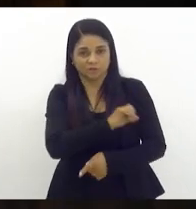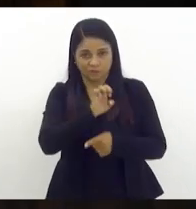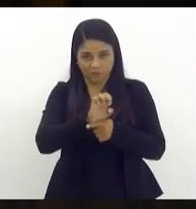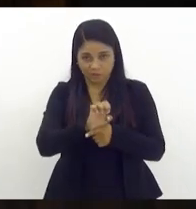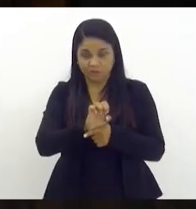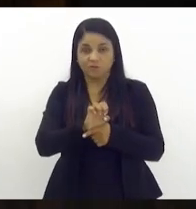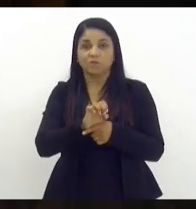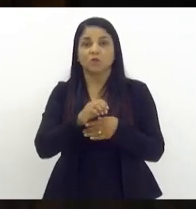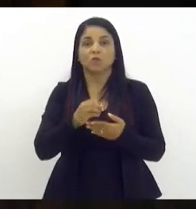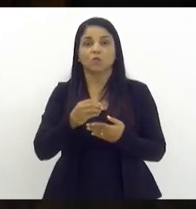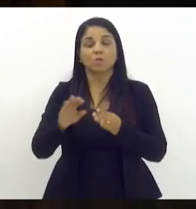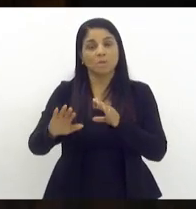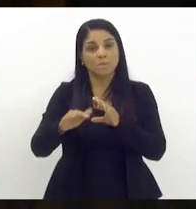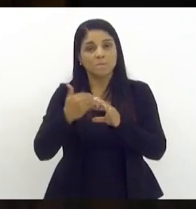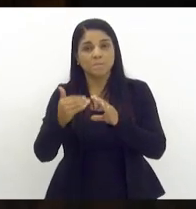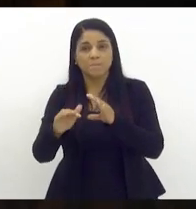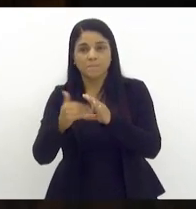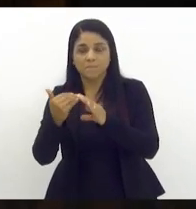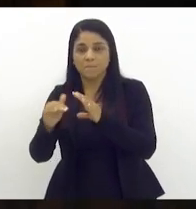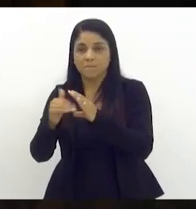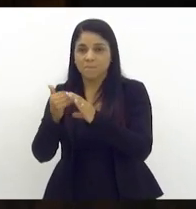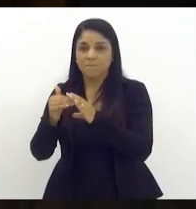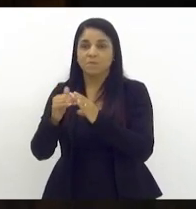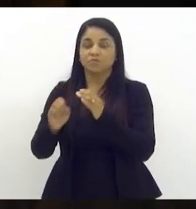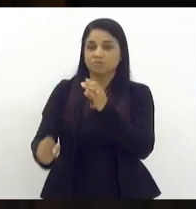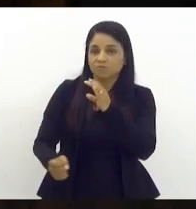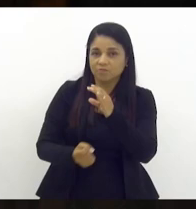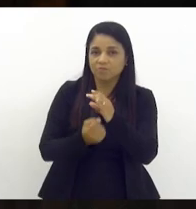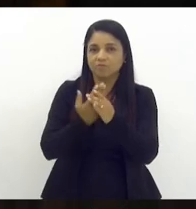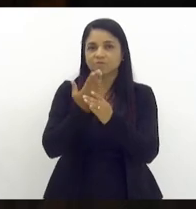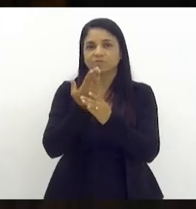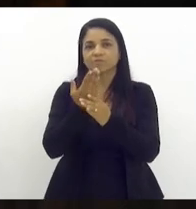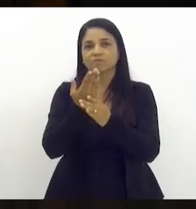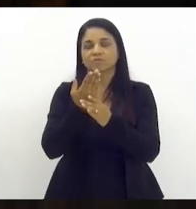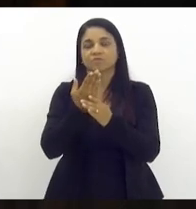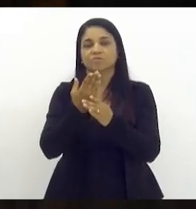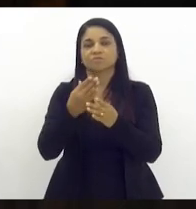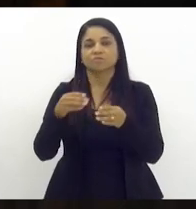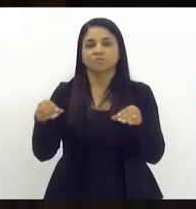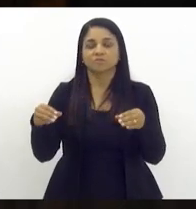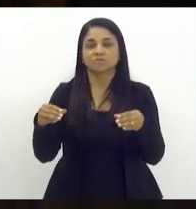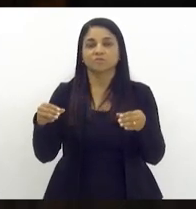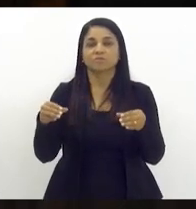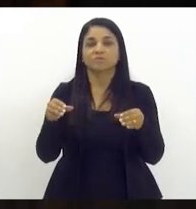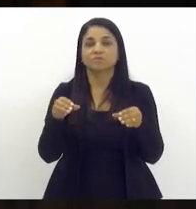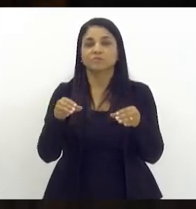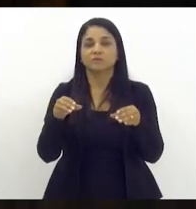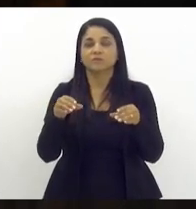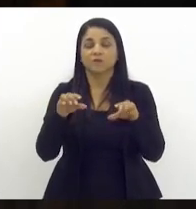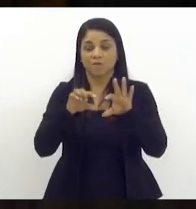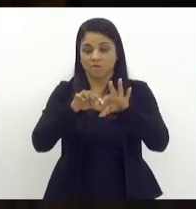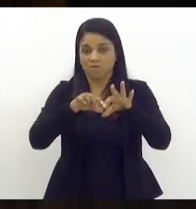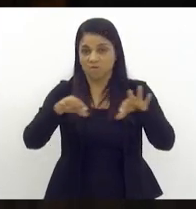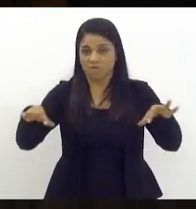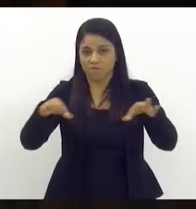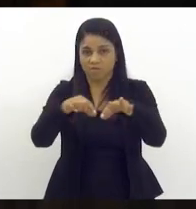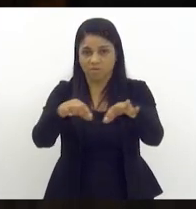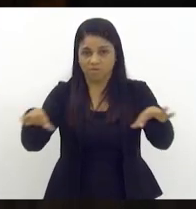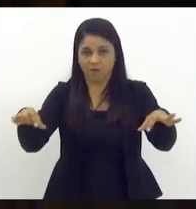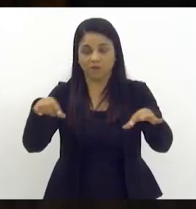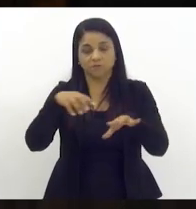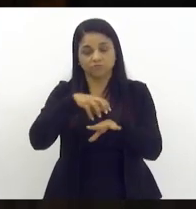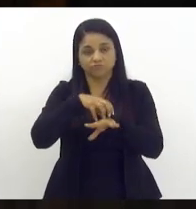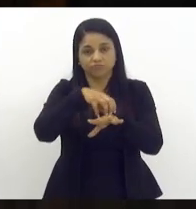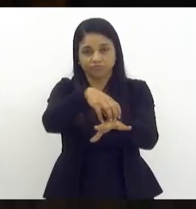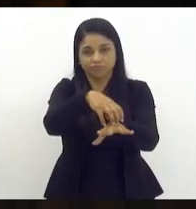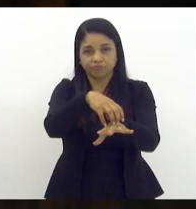Castro, o envio de mensagem dispondo sobre a criação e implementação de faixa exclusiva de transporte coletivo